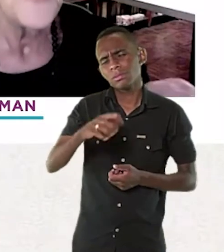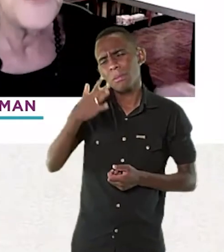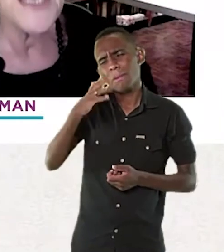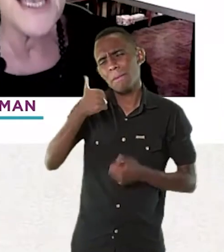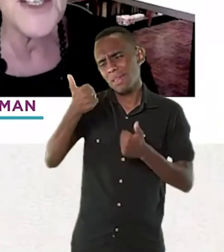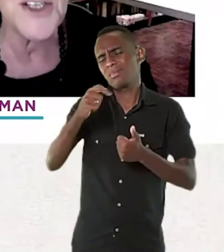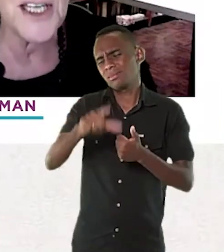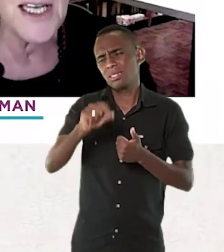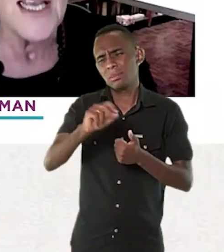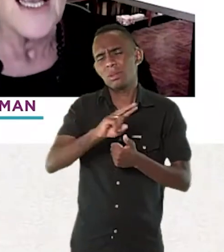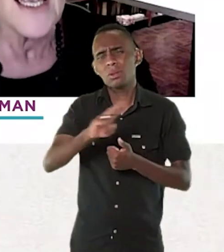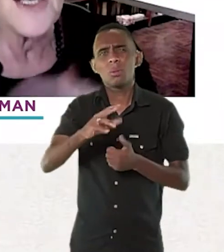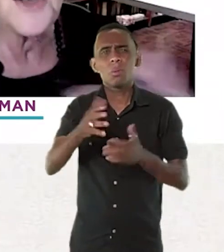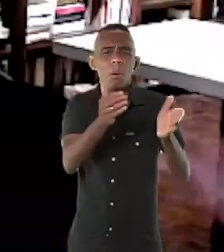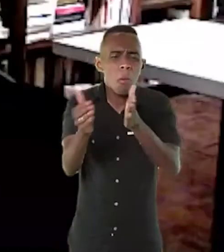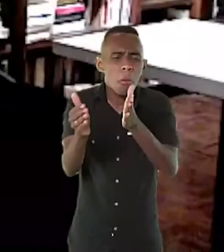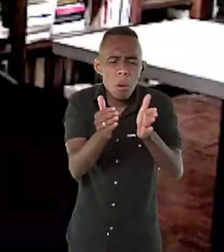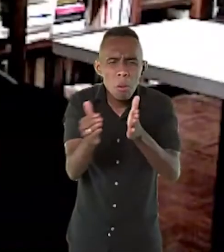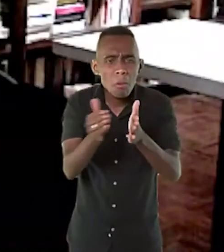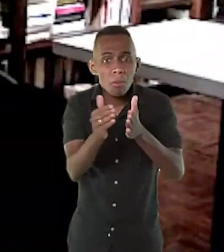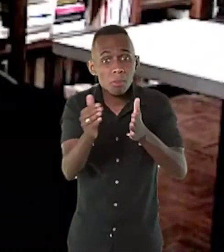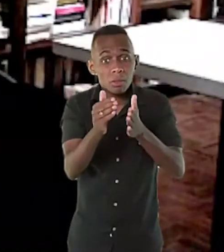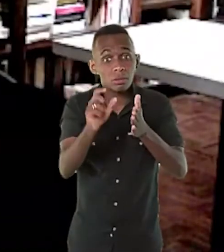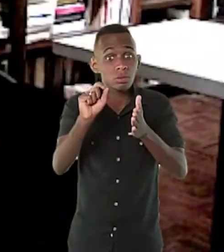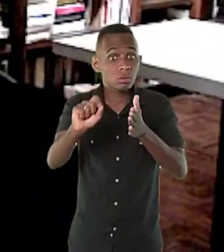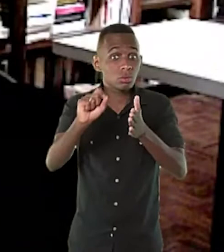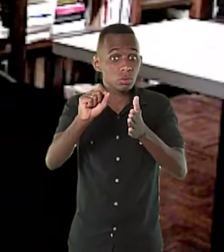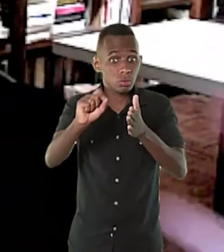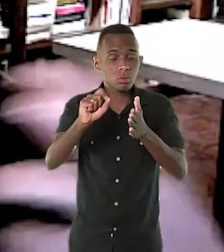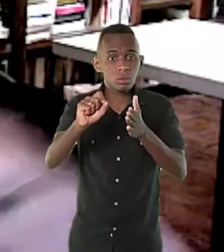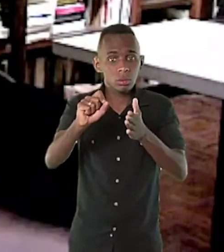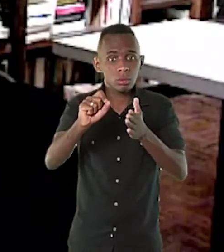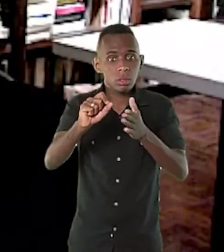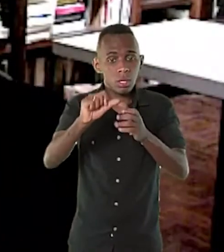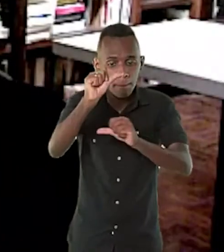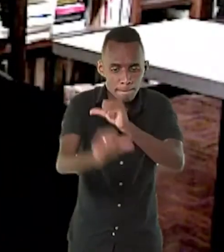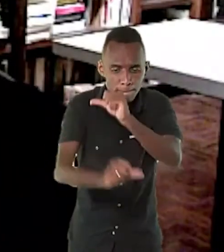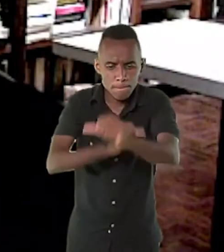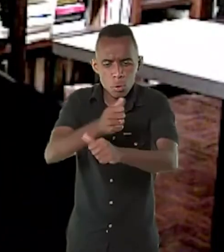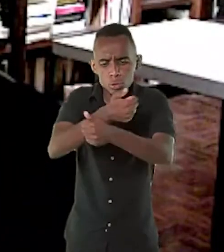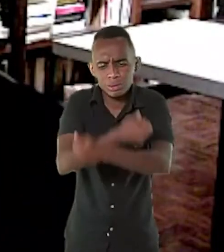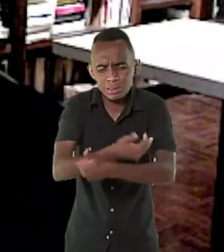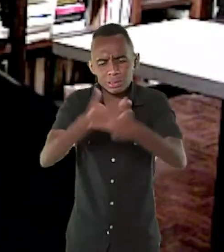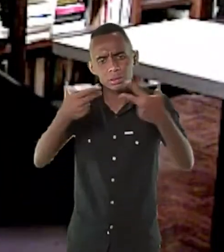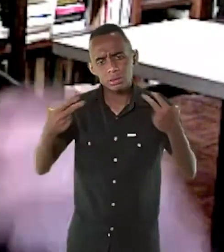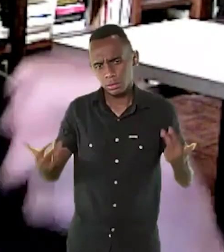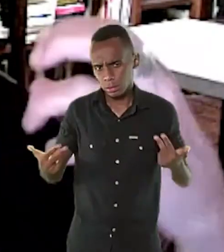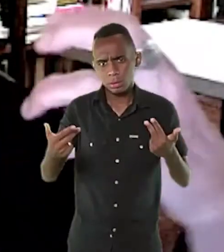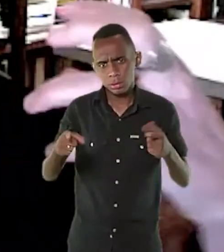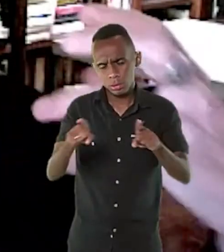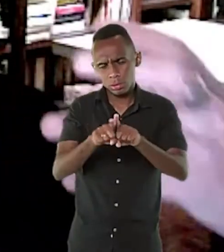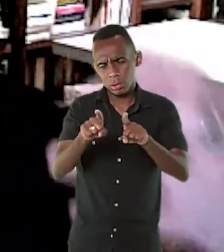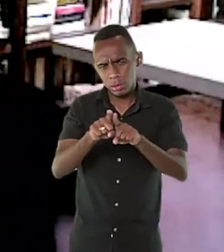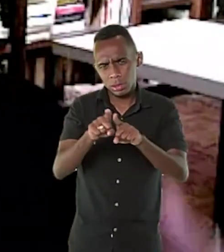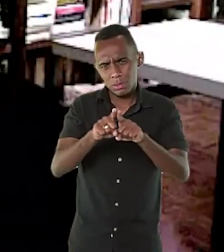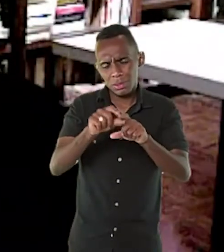sei lá, se é de redificação das coisas ou de coisificação das